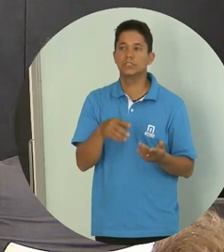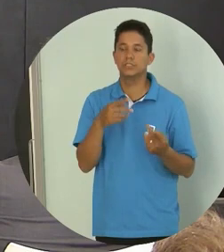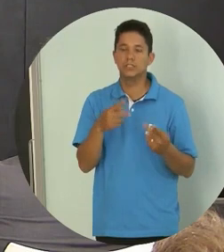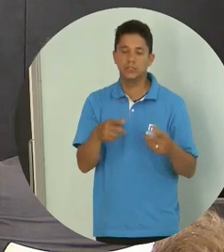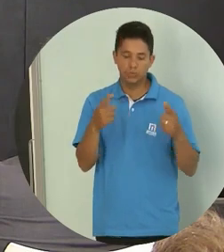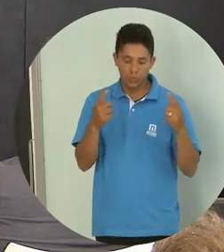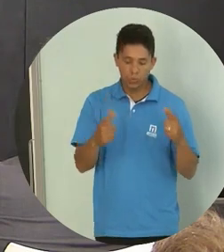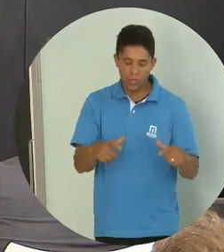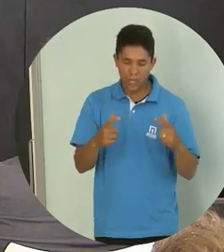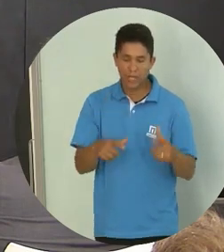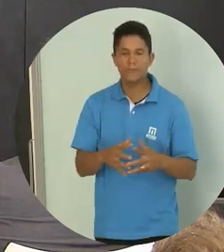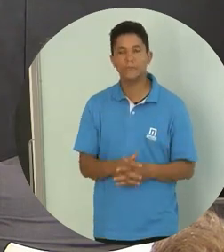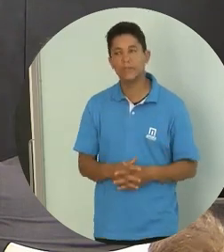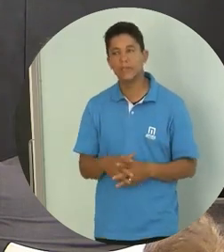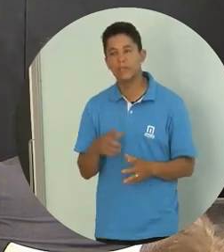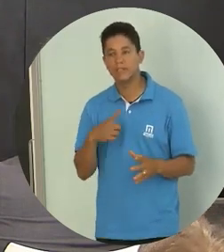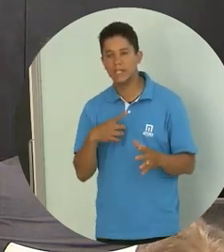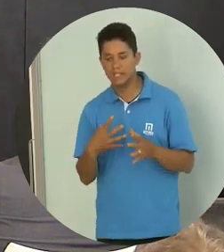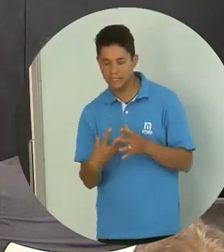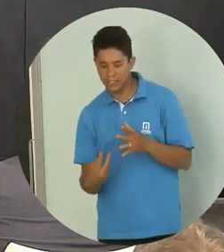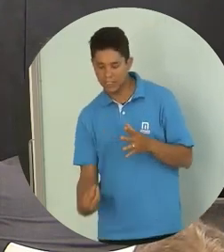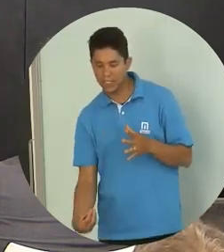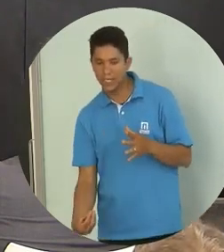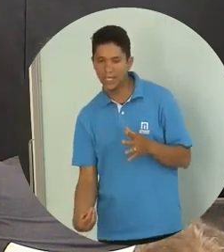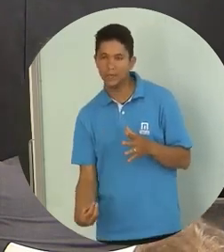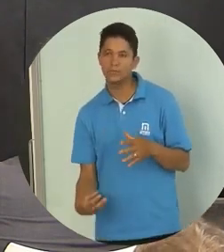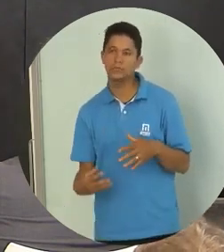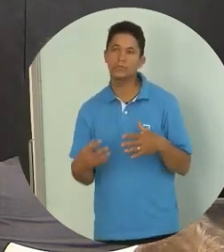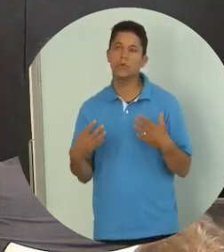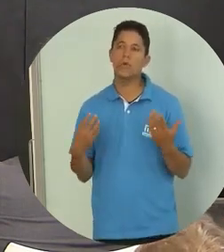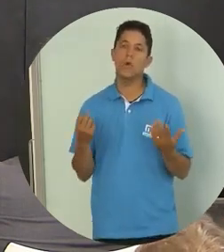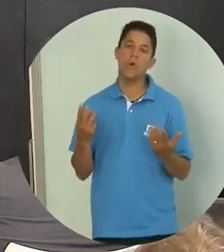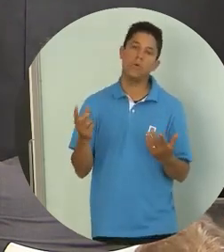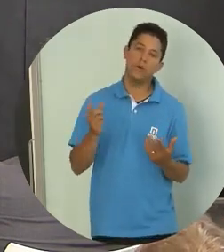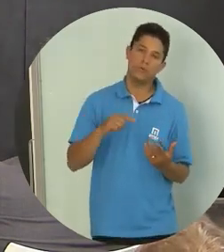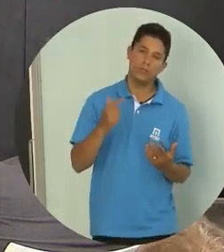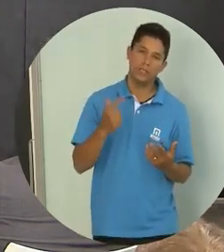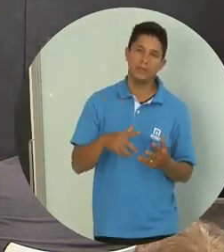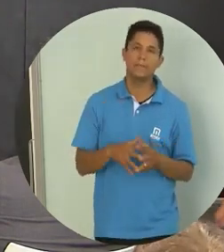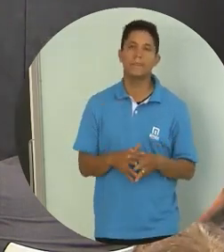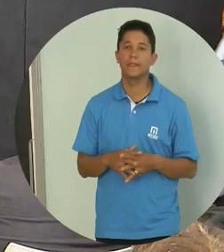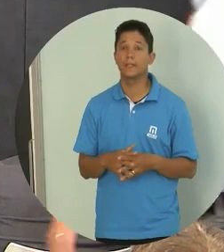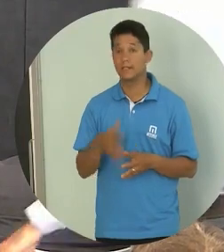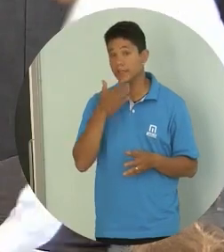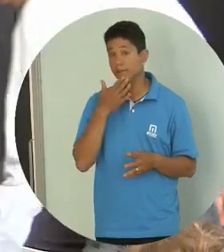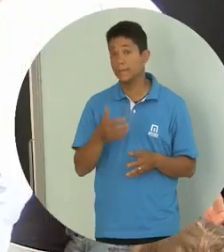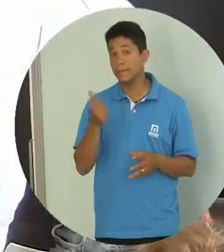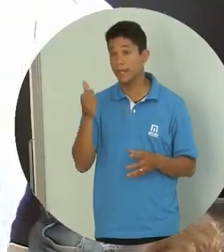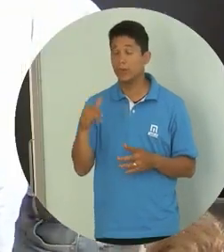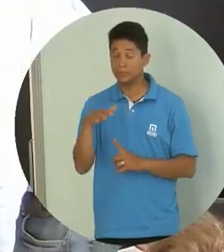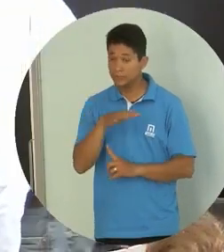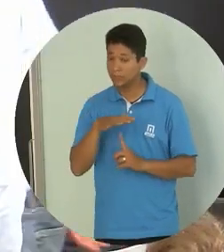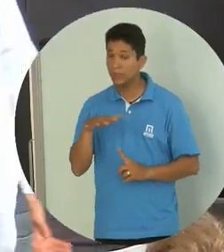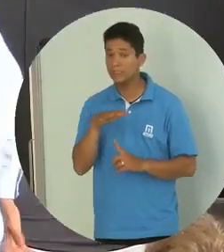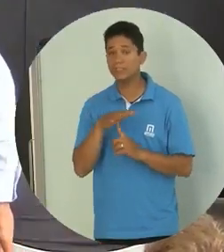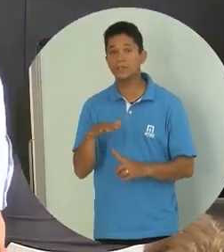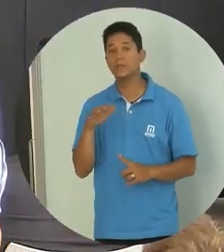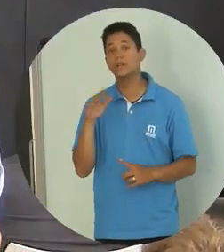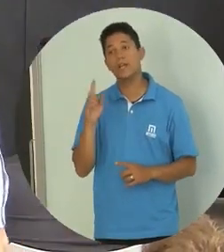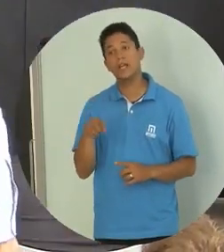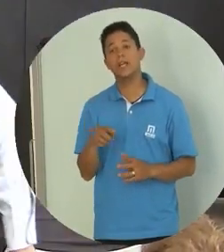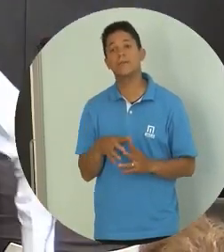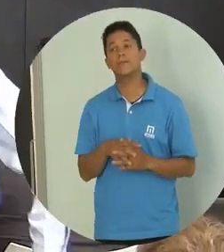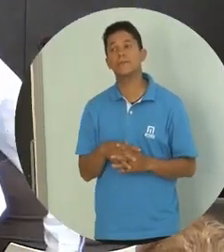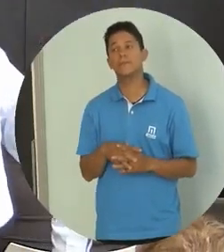há drenos ou não, que podem ser comatados ou não. Então, a melhor situação, a melhor